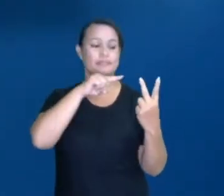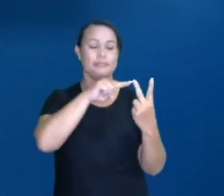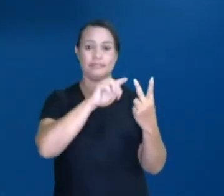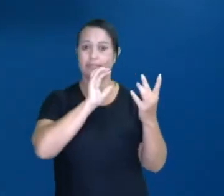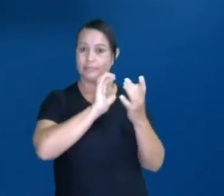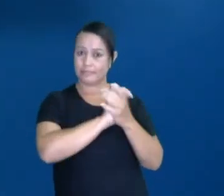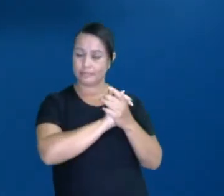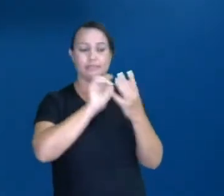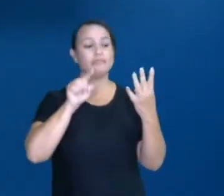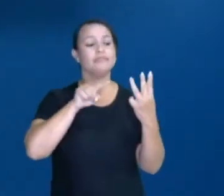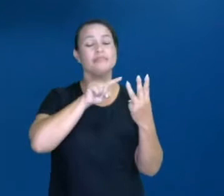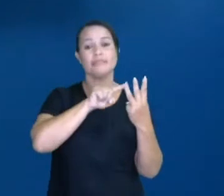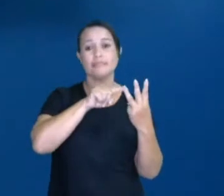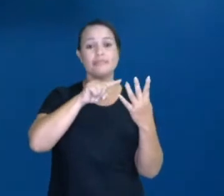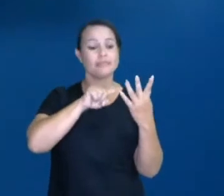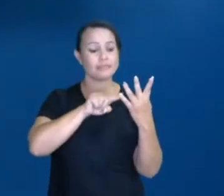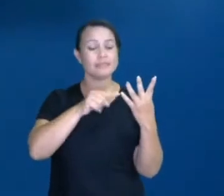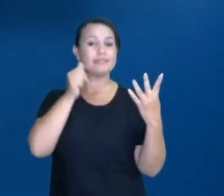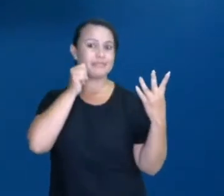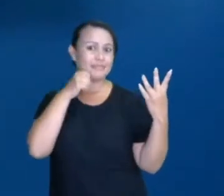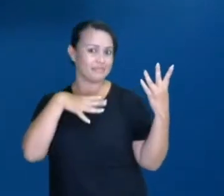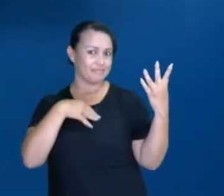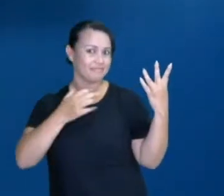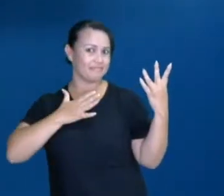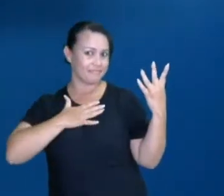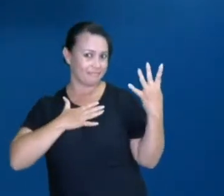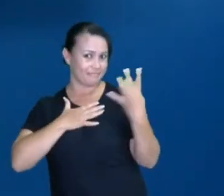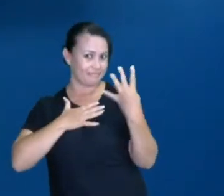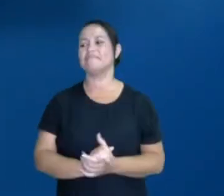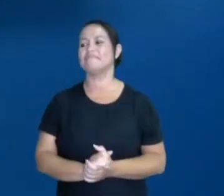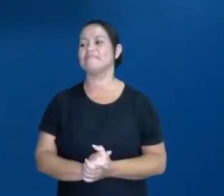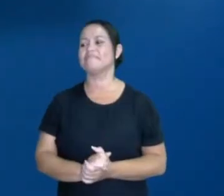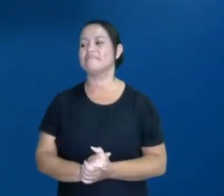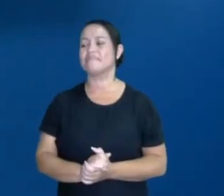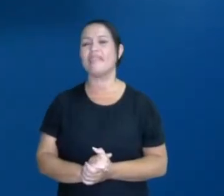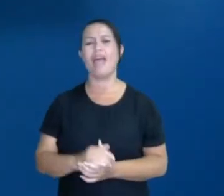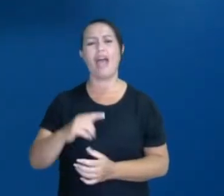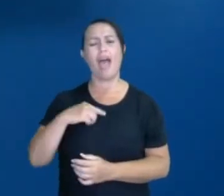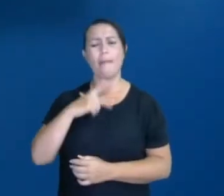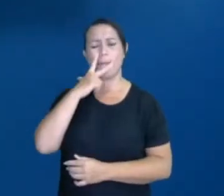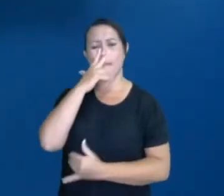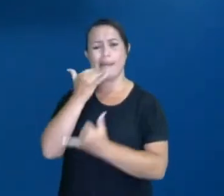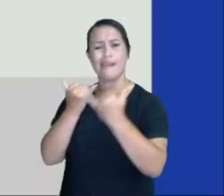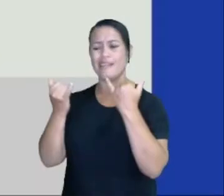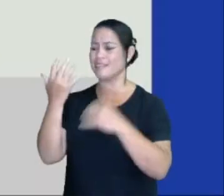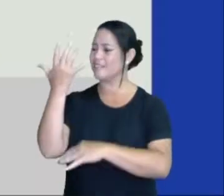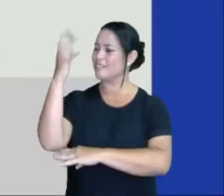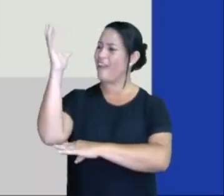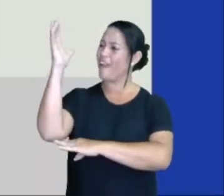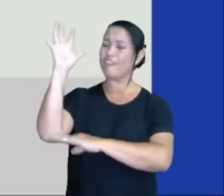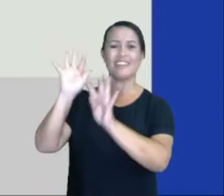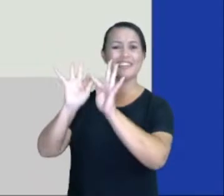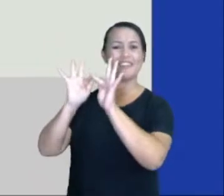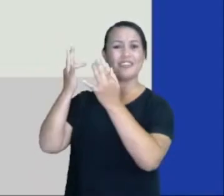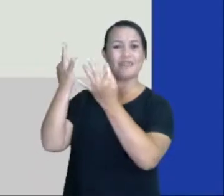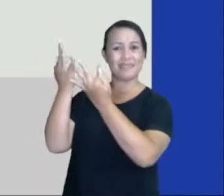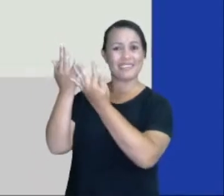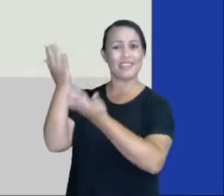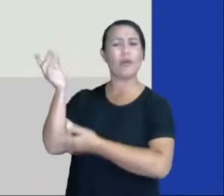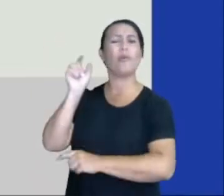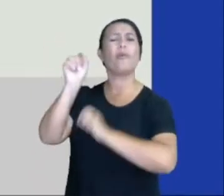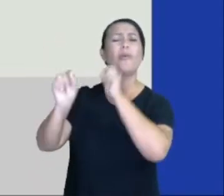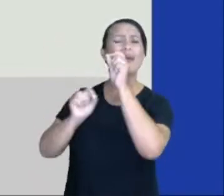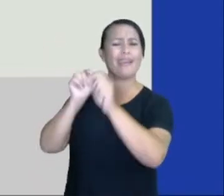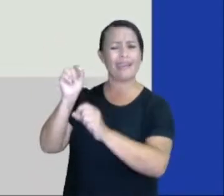pelo meu esposo e pelas minhas duas filhas. A árvore genealógica. O que é